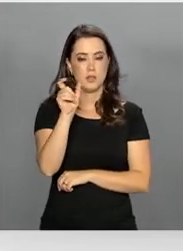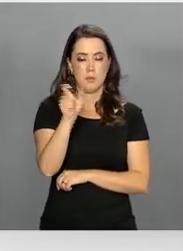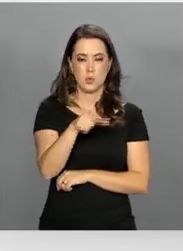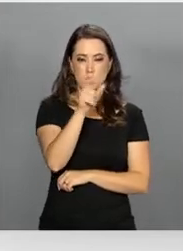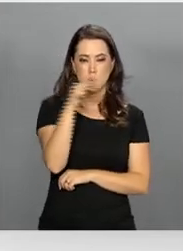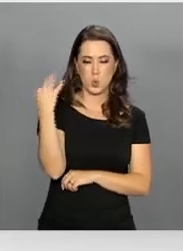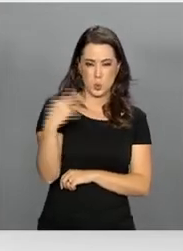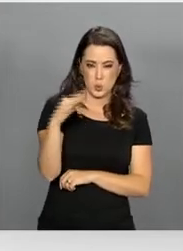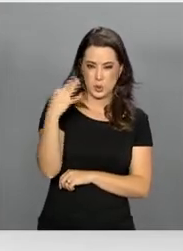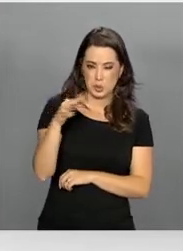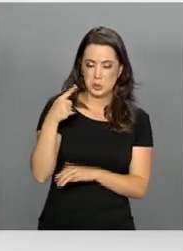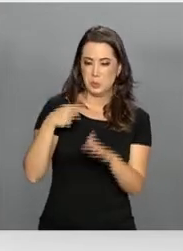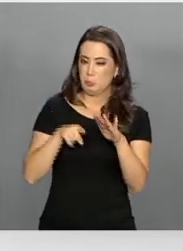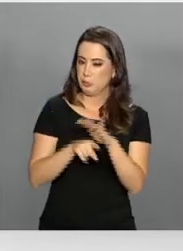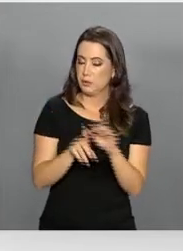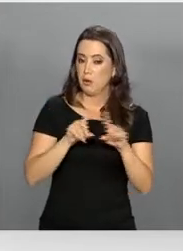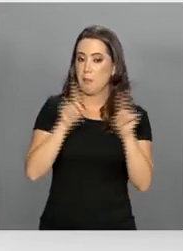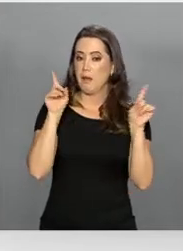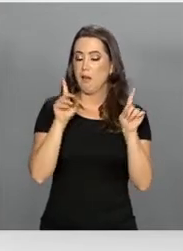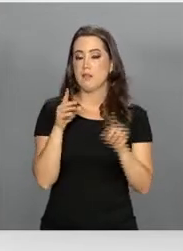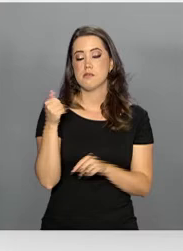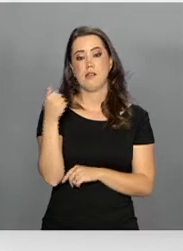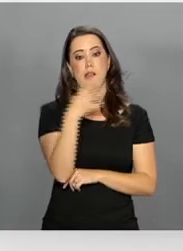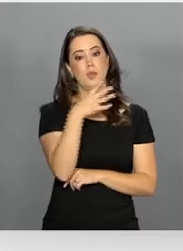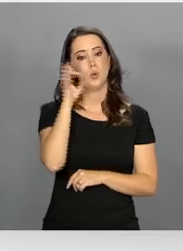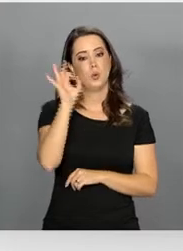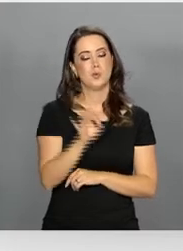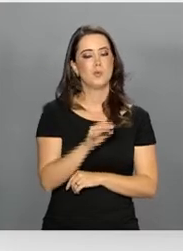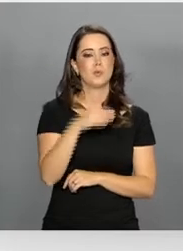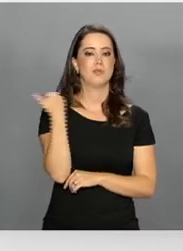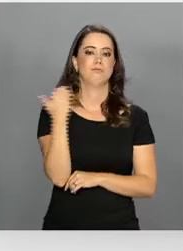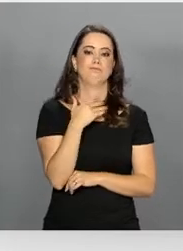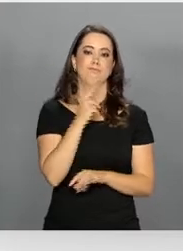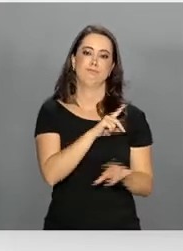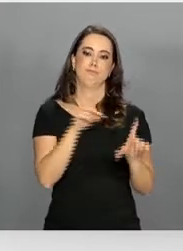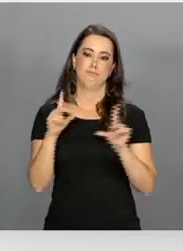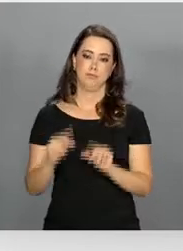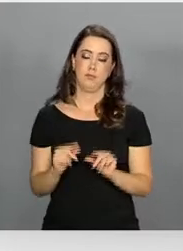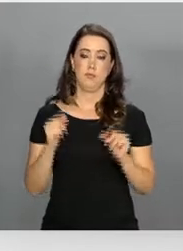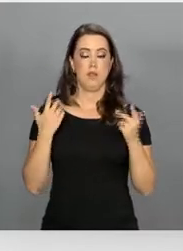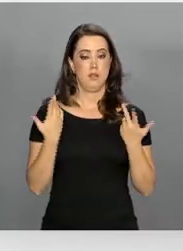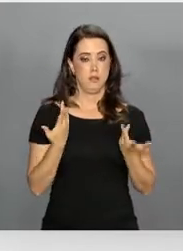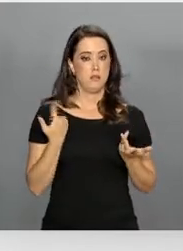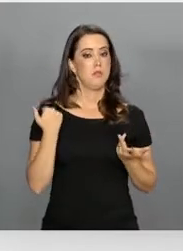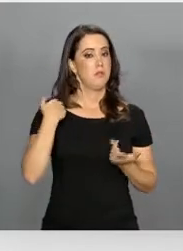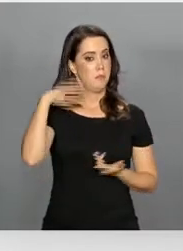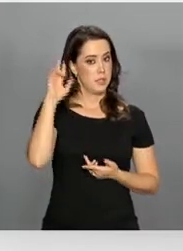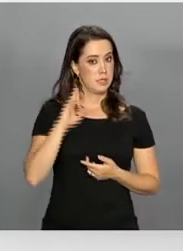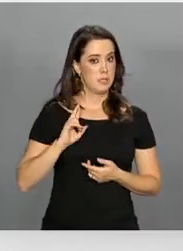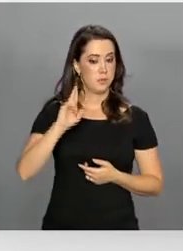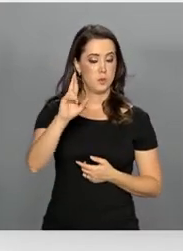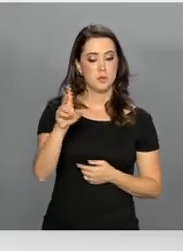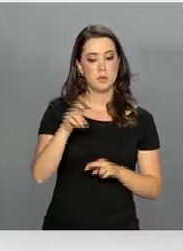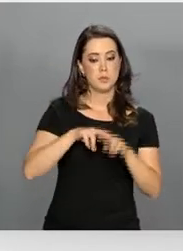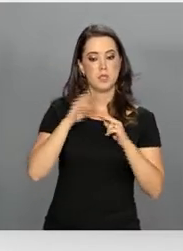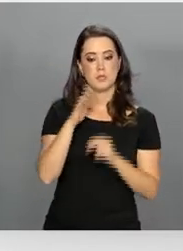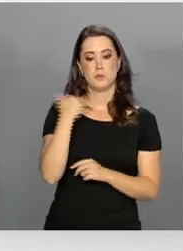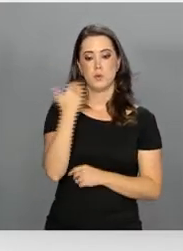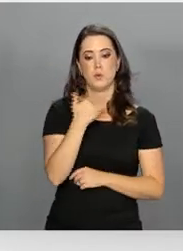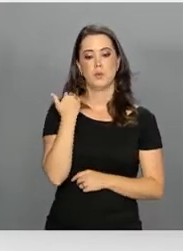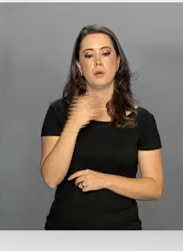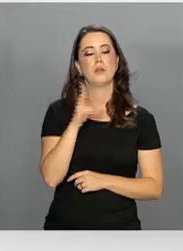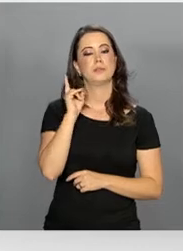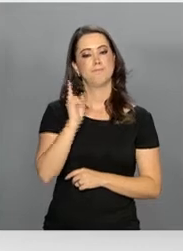feridos graves e 14% no número de mortes. Entre os grandes responsáveis pelas mortes